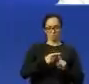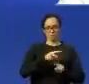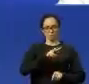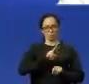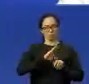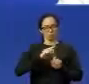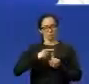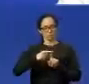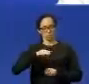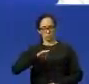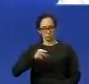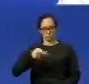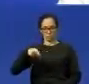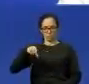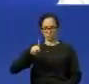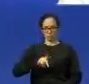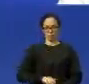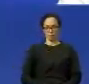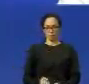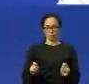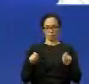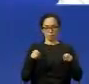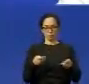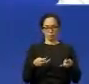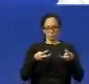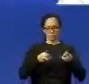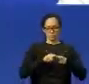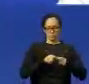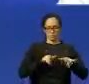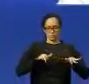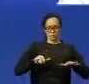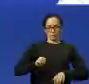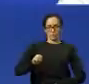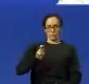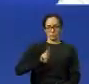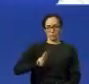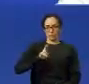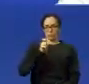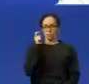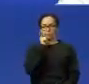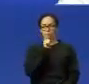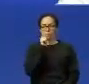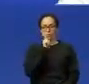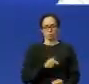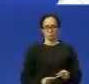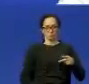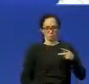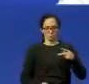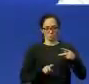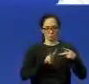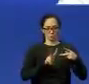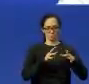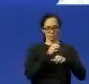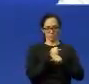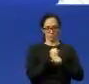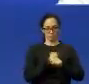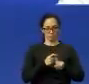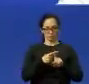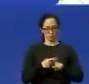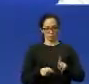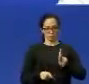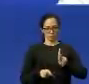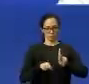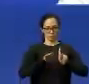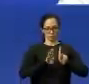igual a K pode ser, por meio de distributiva, chegarmos na equação PV mais PB mais